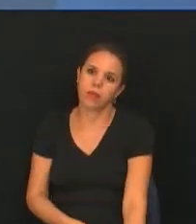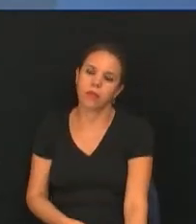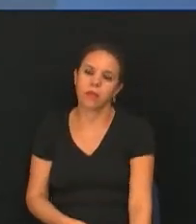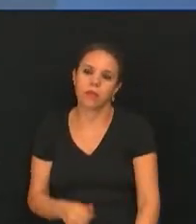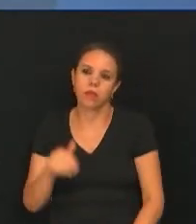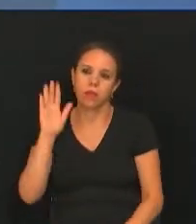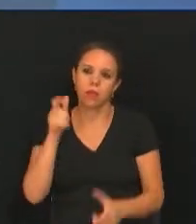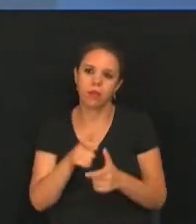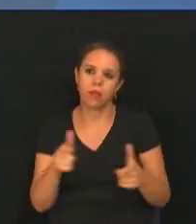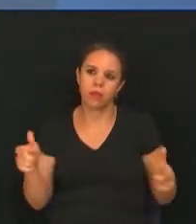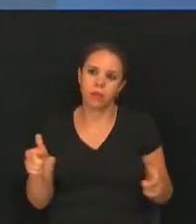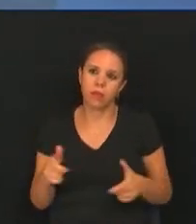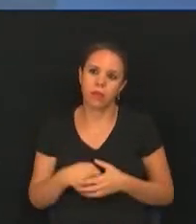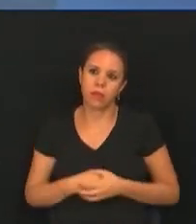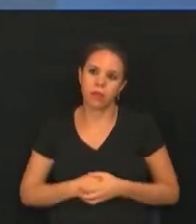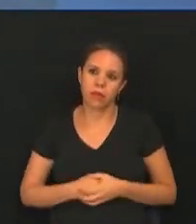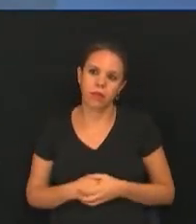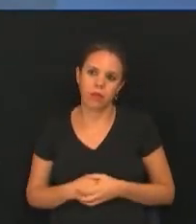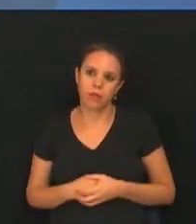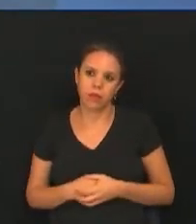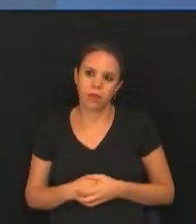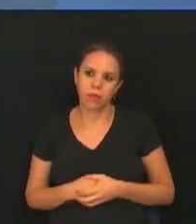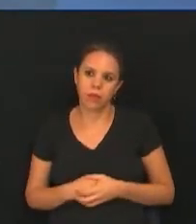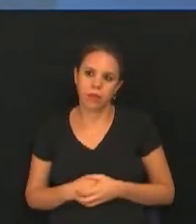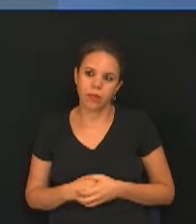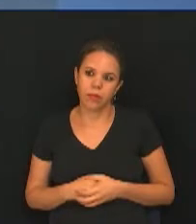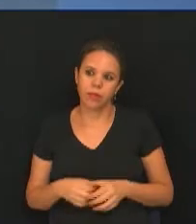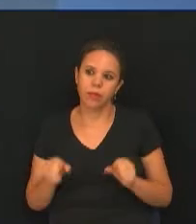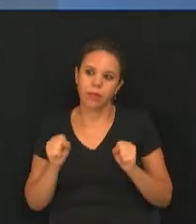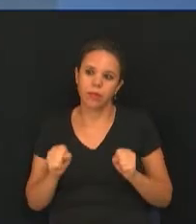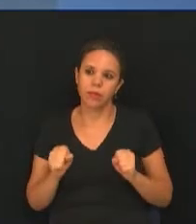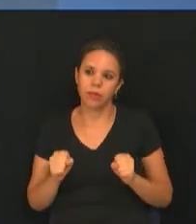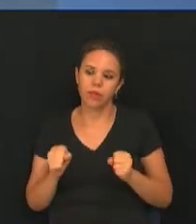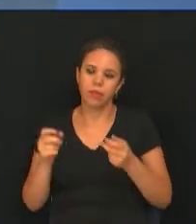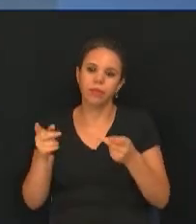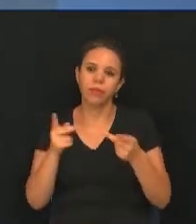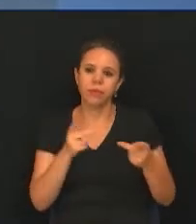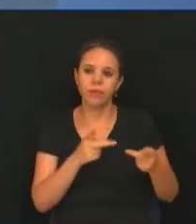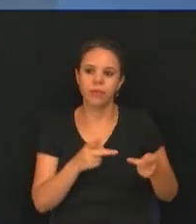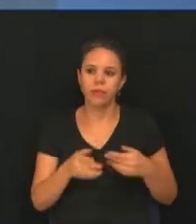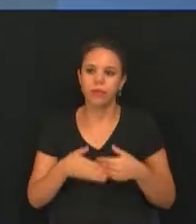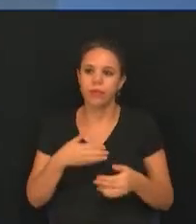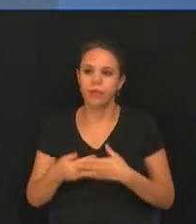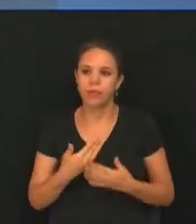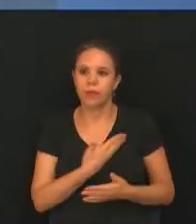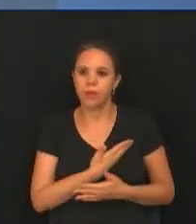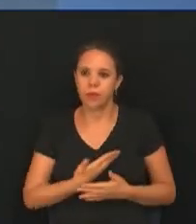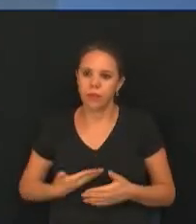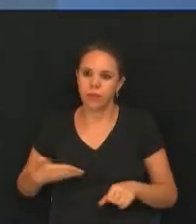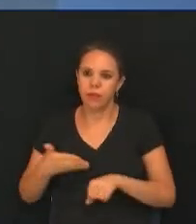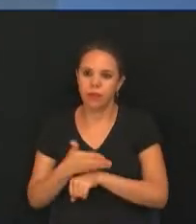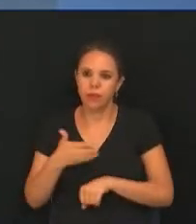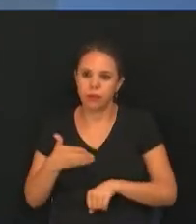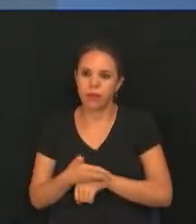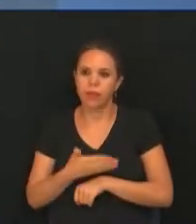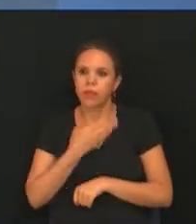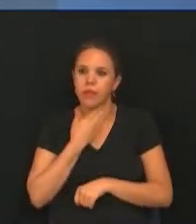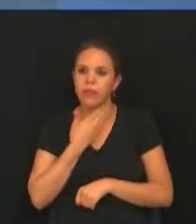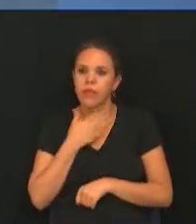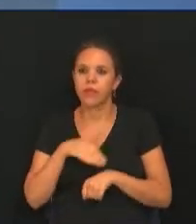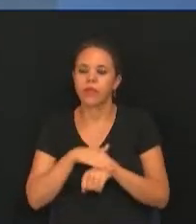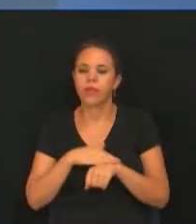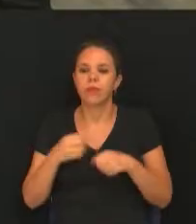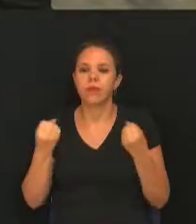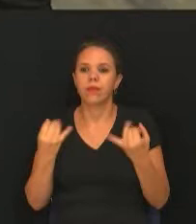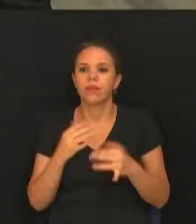maior, muito mais abrangente, e a gente pode convidar qualquer autoridade para estar participando desses debates. Eu ia comentar com o